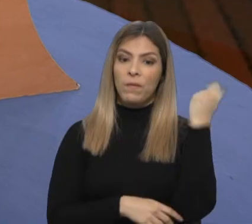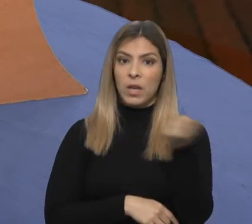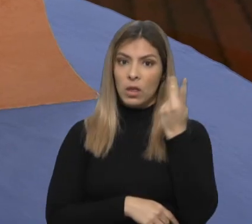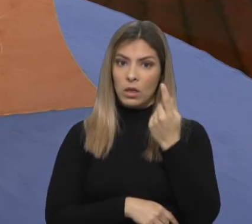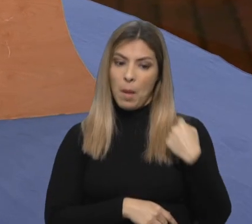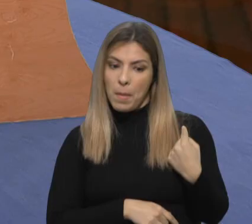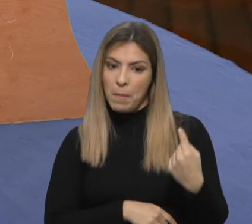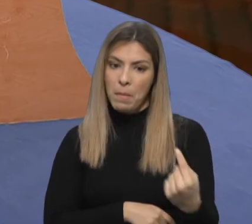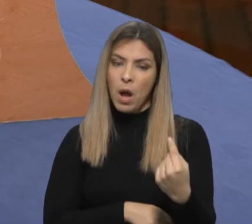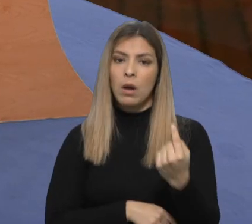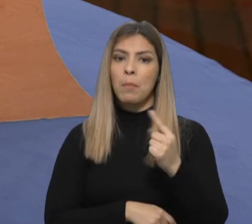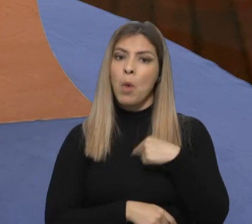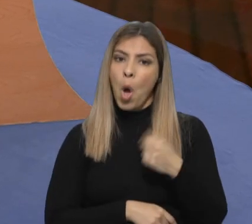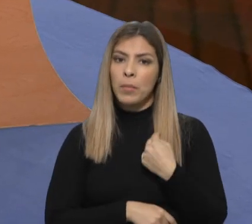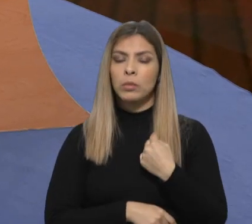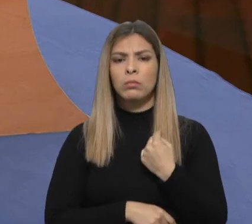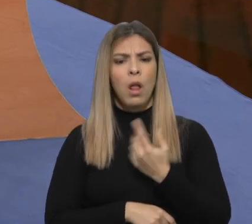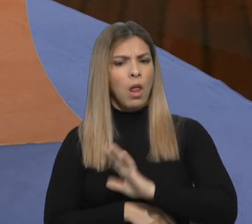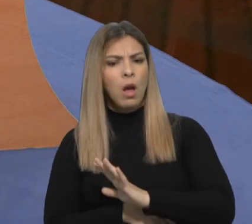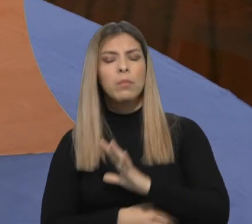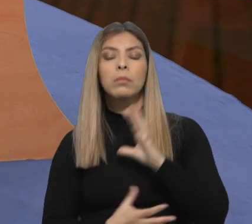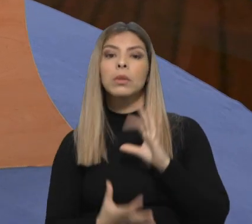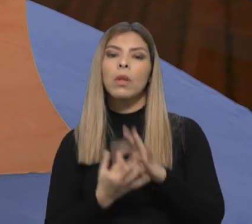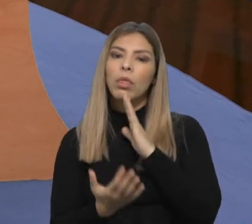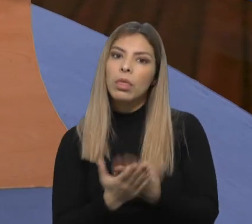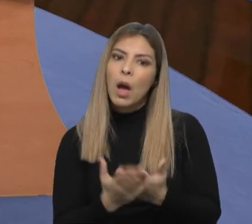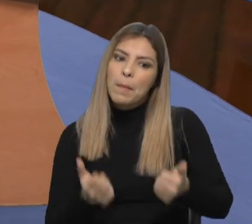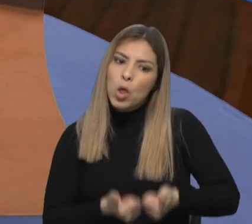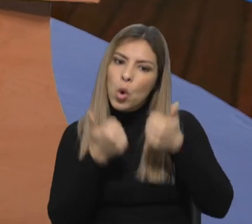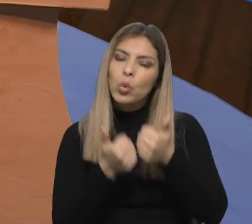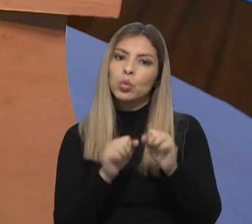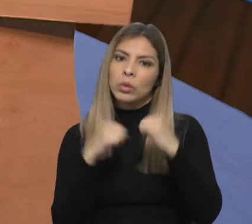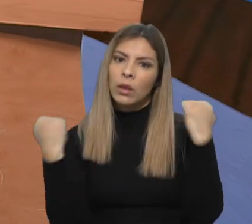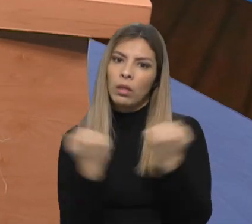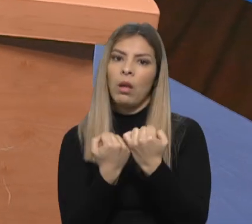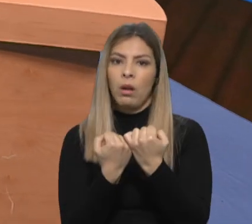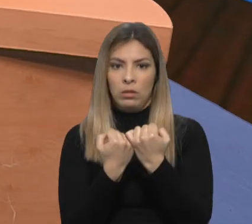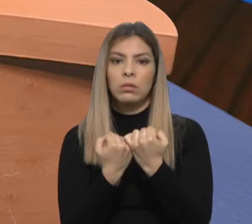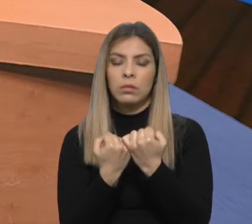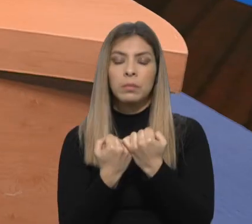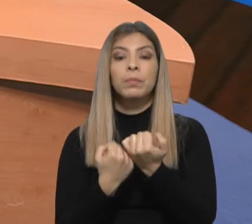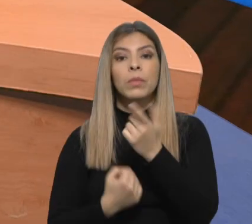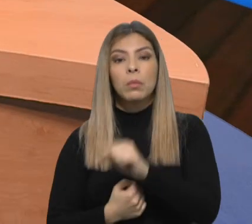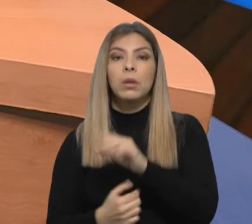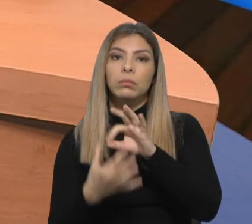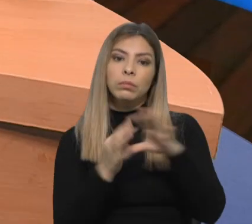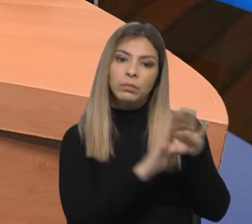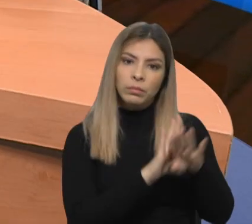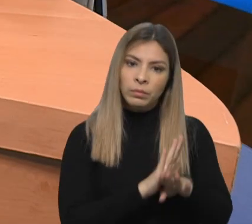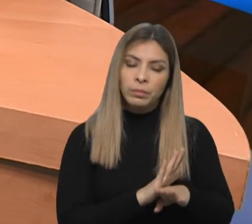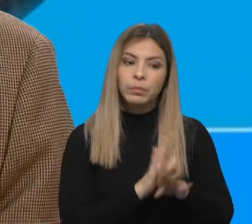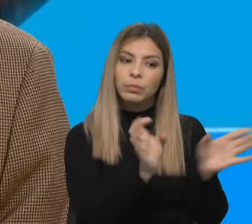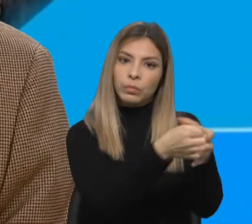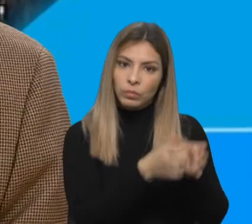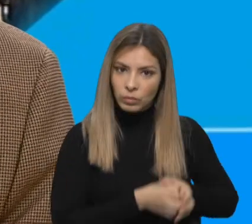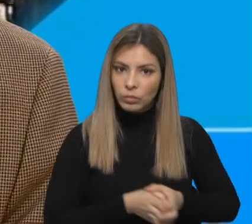mas muito mais com aquilo que nós podemos contribuir para a melhoria da sociedade e daqueles que são os nossos concidadãos. E, de facto,